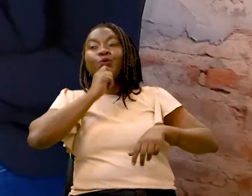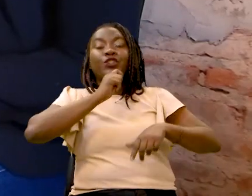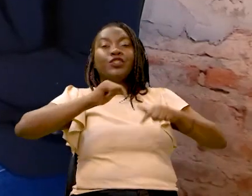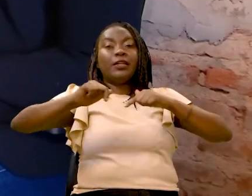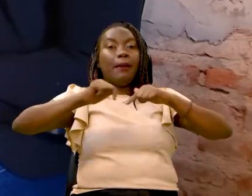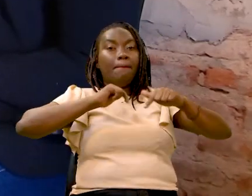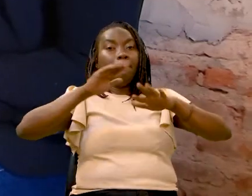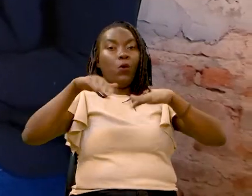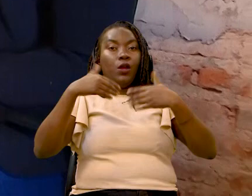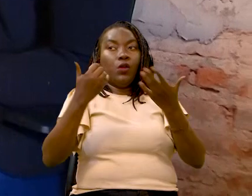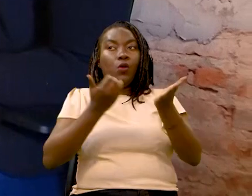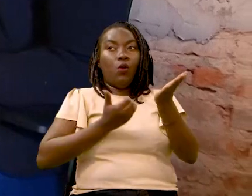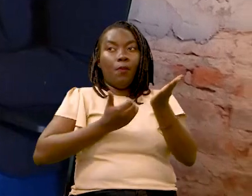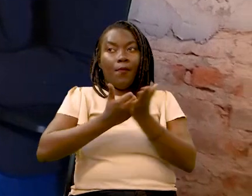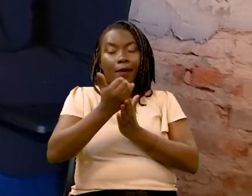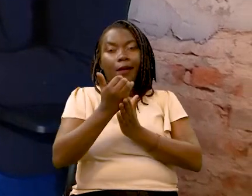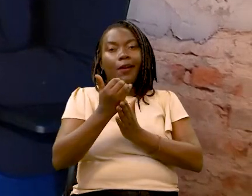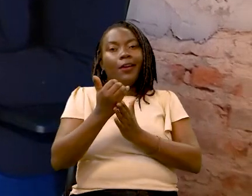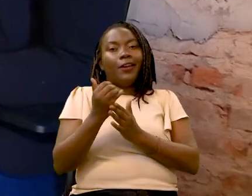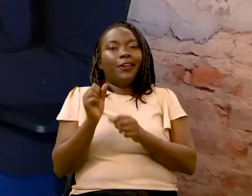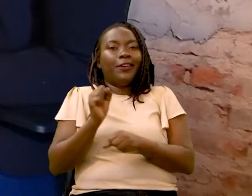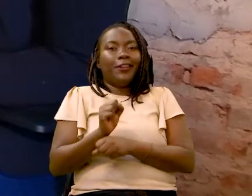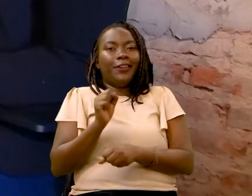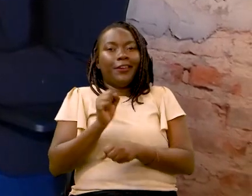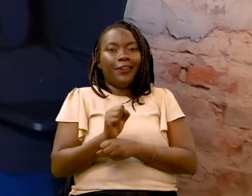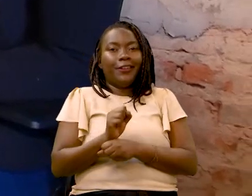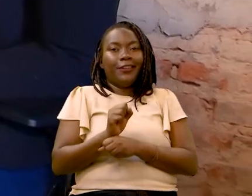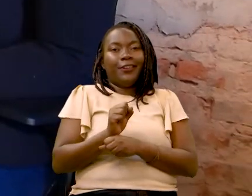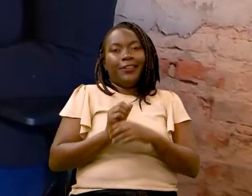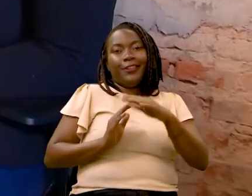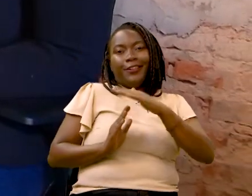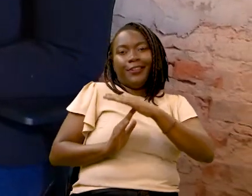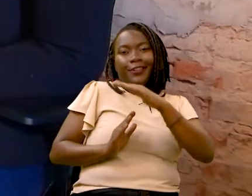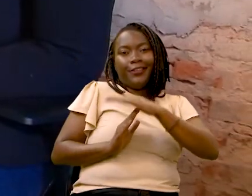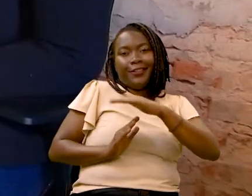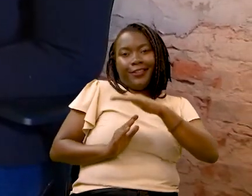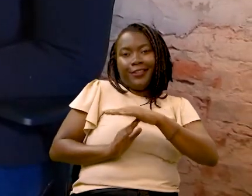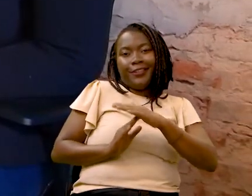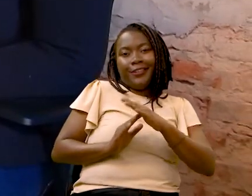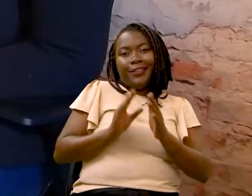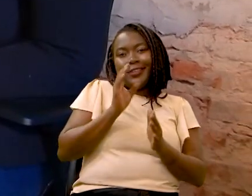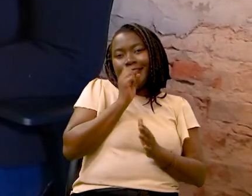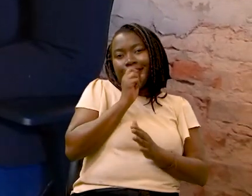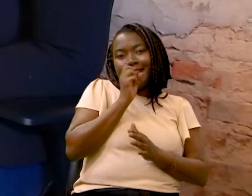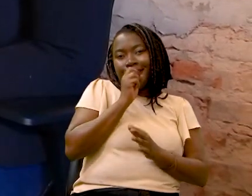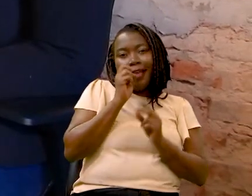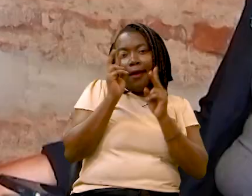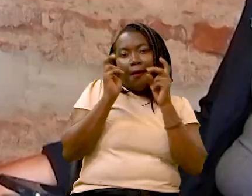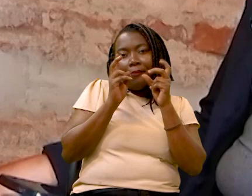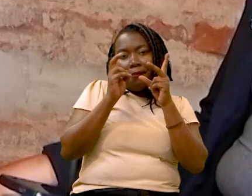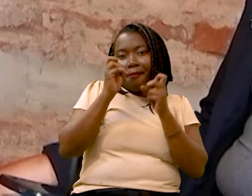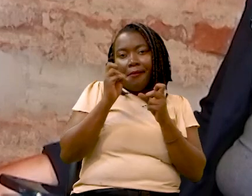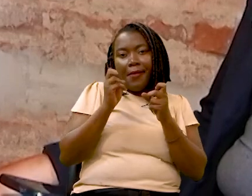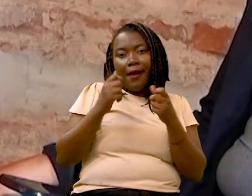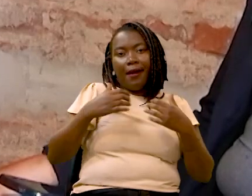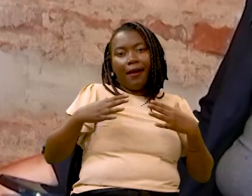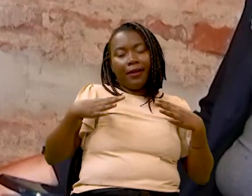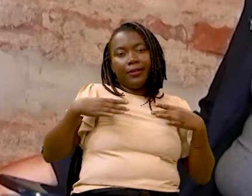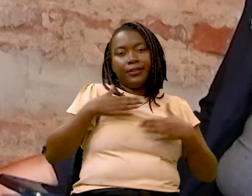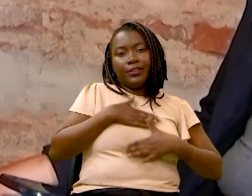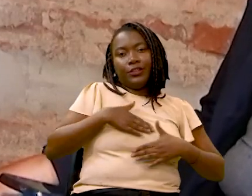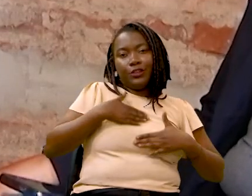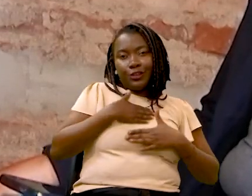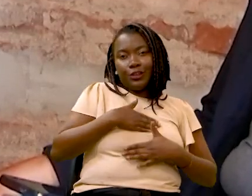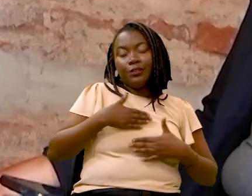trabalhando quando eu comecei, eu estava num tempo sabático, eu costumo falar, fazia 1 ano que eu não trabalhava. Antes você fazia o quê? Eu fiz rádio e